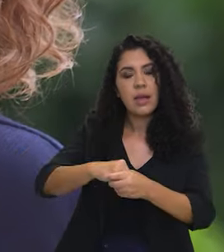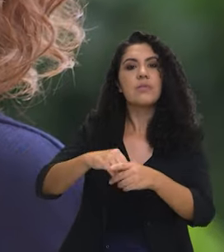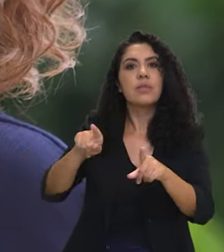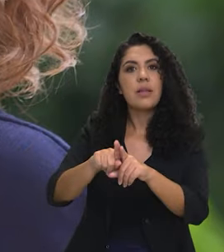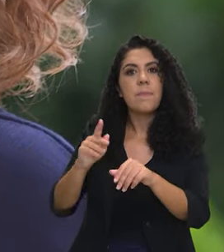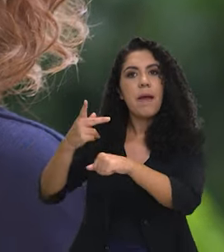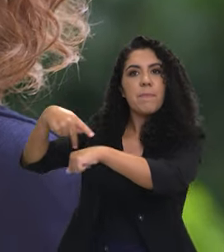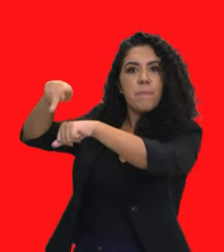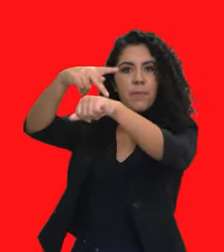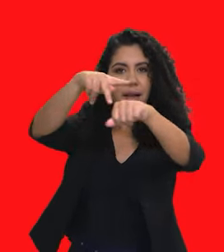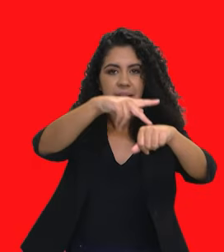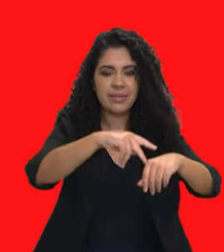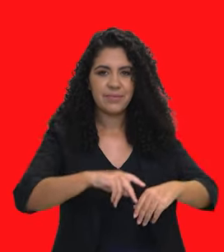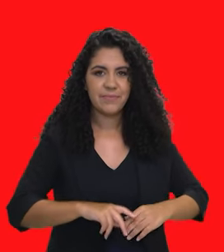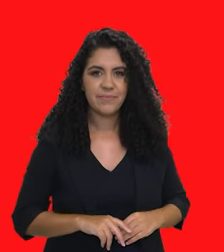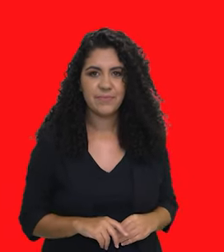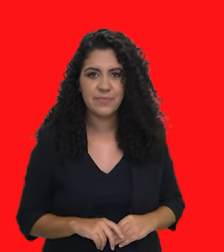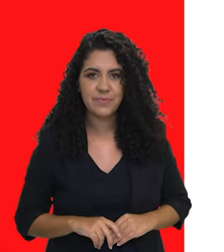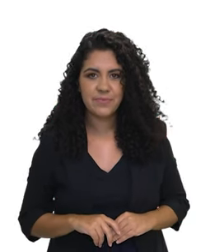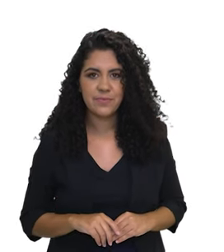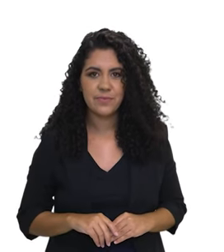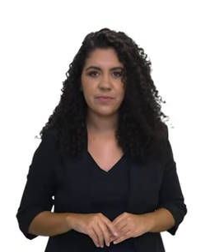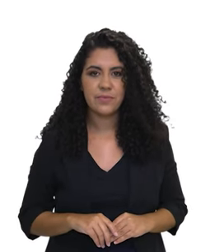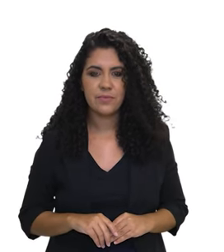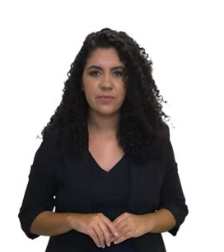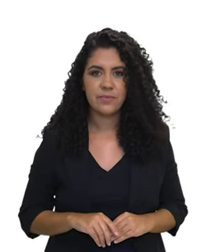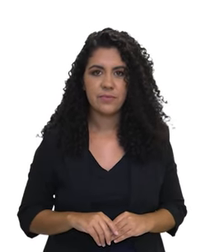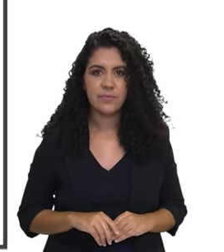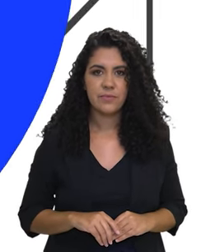das nossas fronteiras.